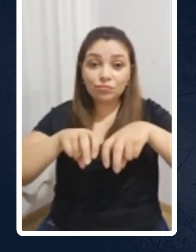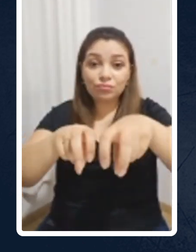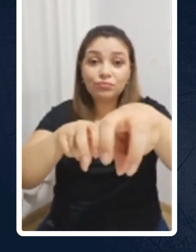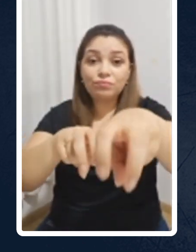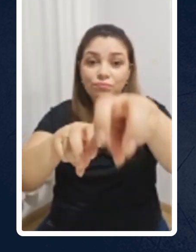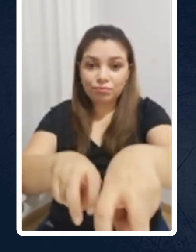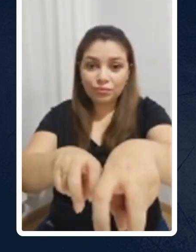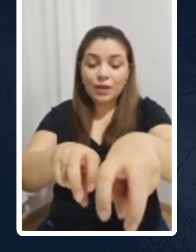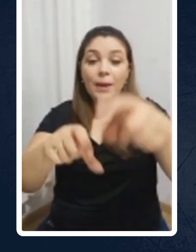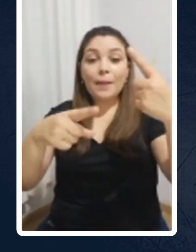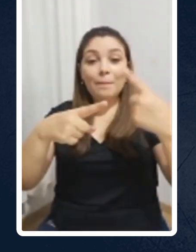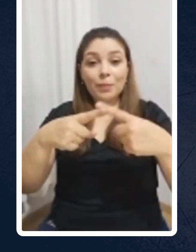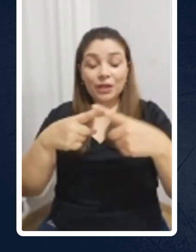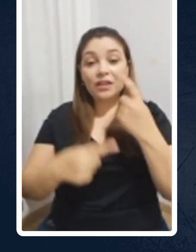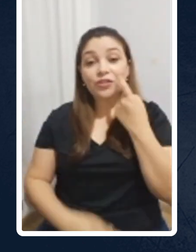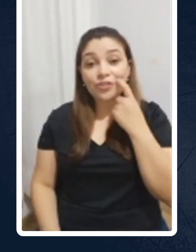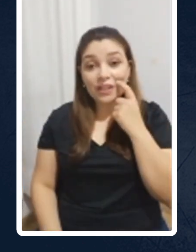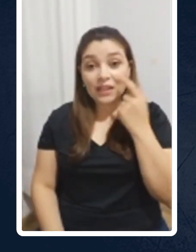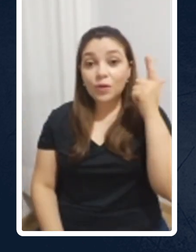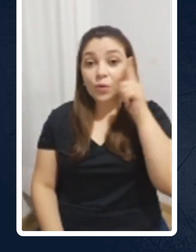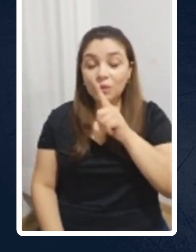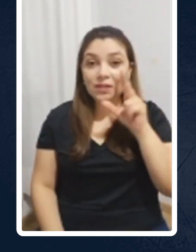para que a Janaína pudesse ver